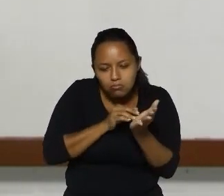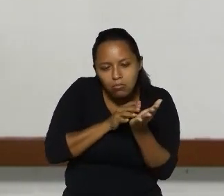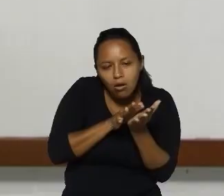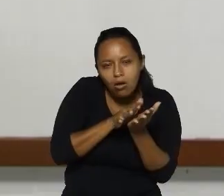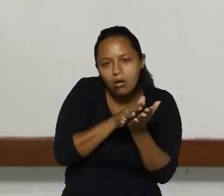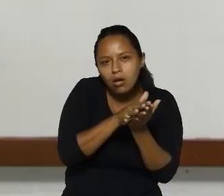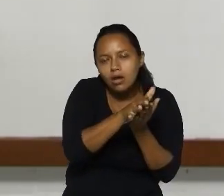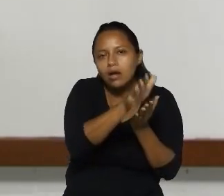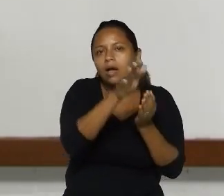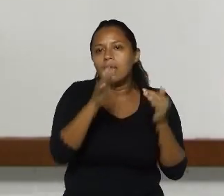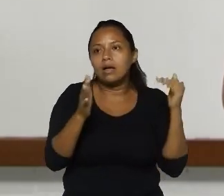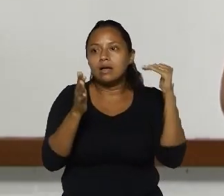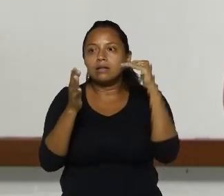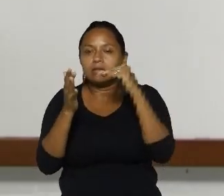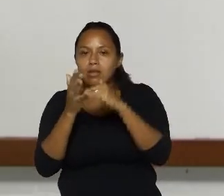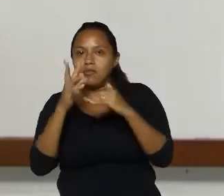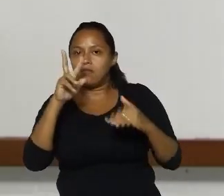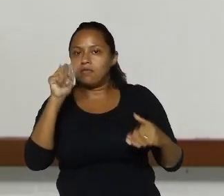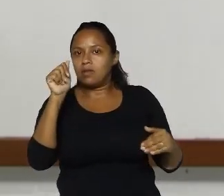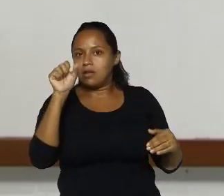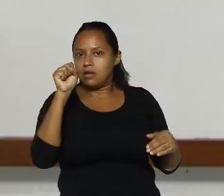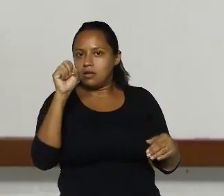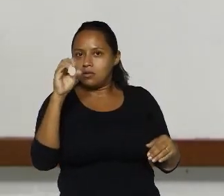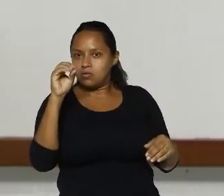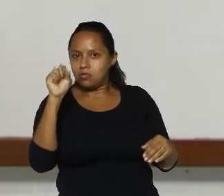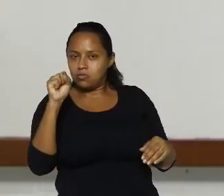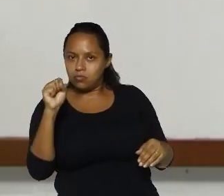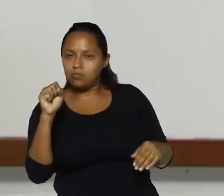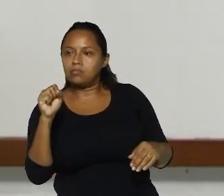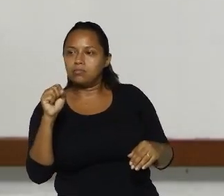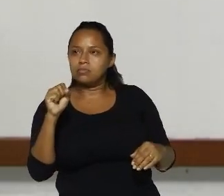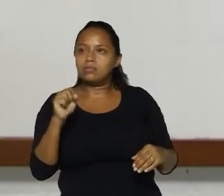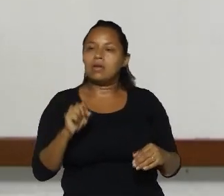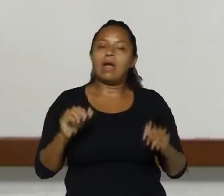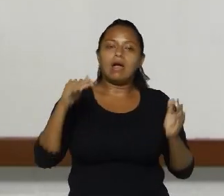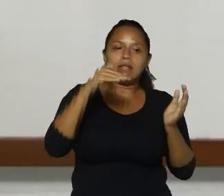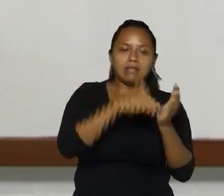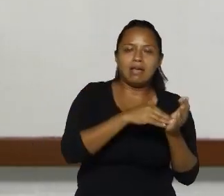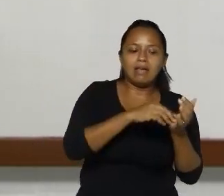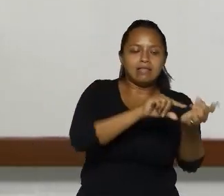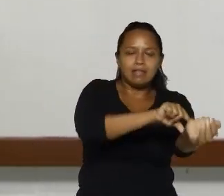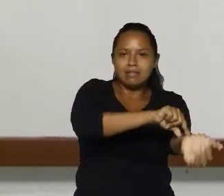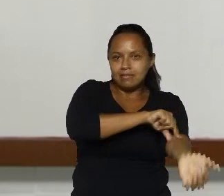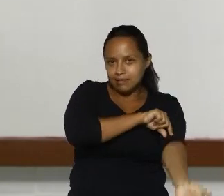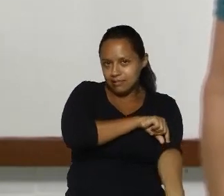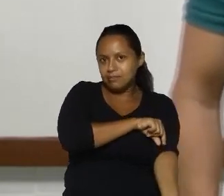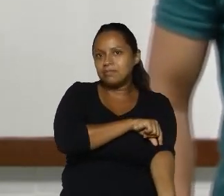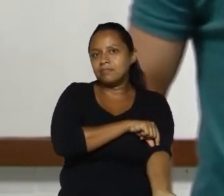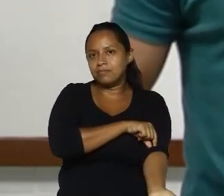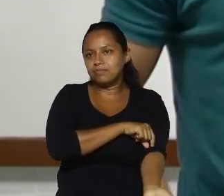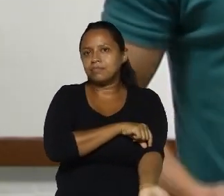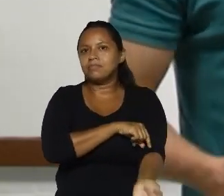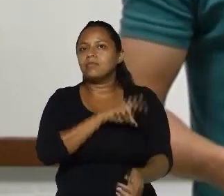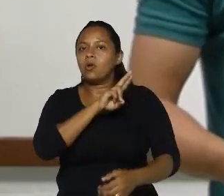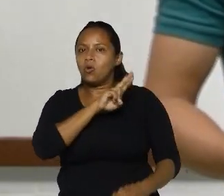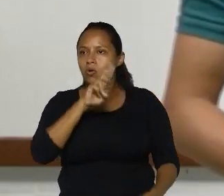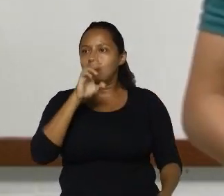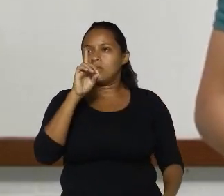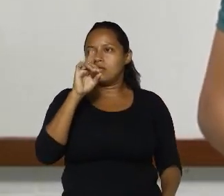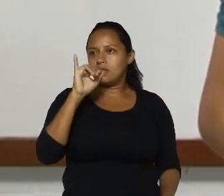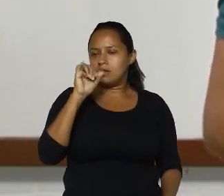Essa saída dessas células de defesa do vaso sanguíneo para o tecido, nós chamamos de